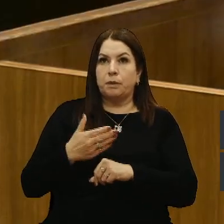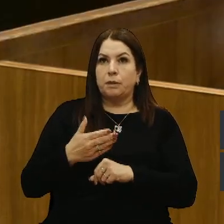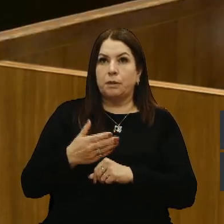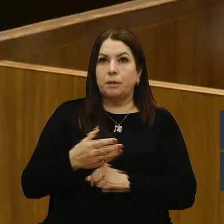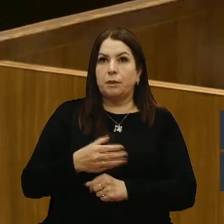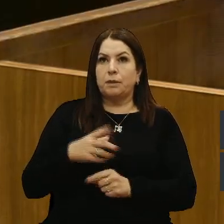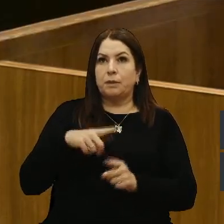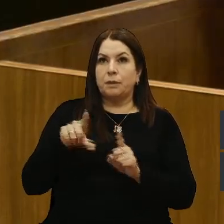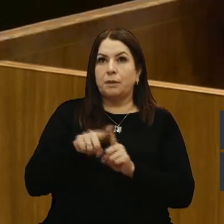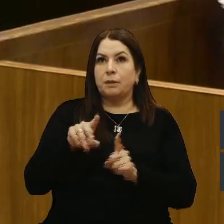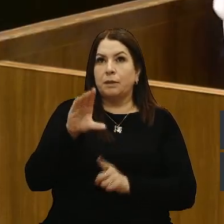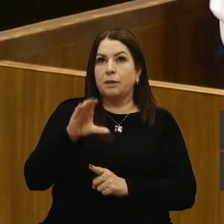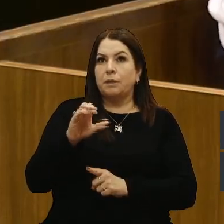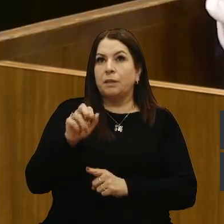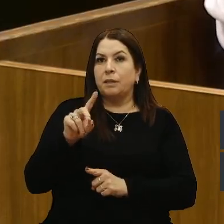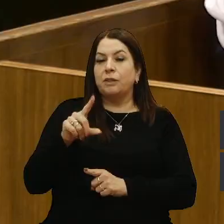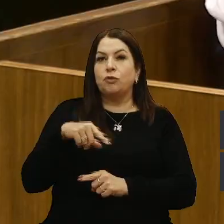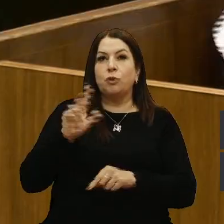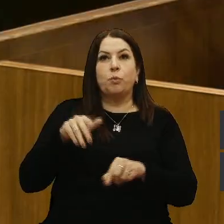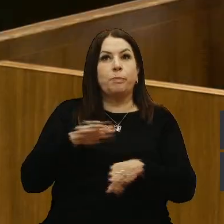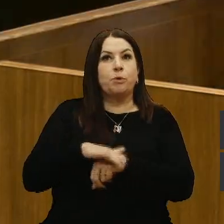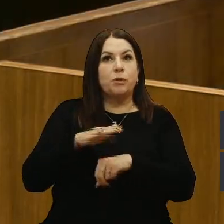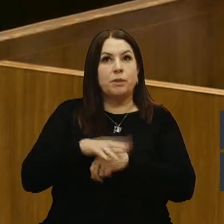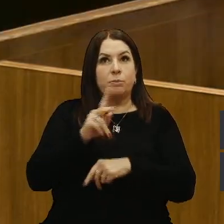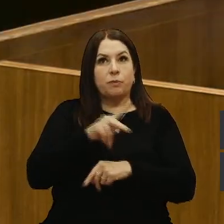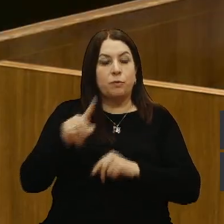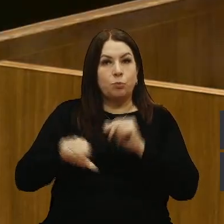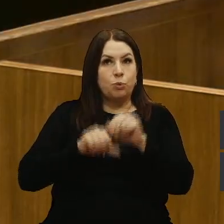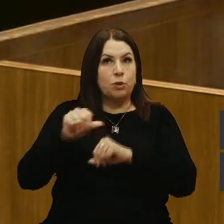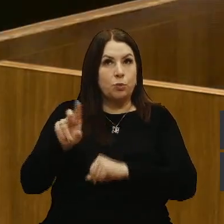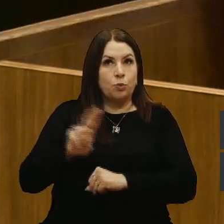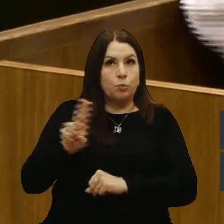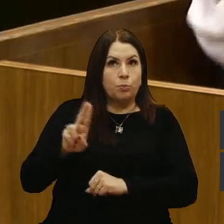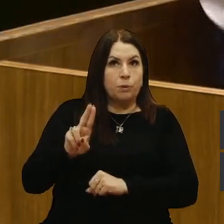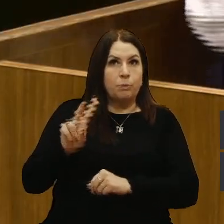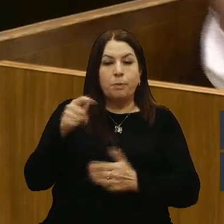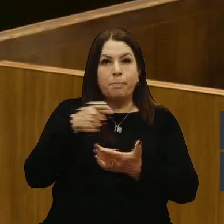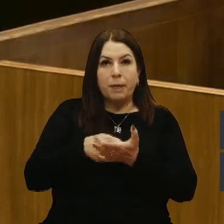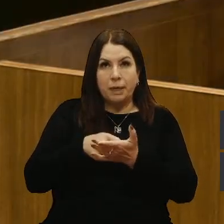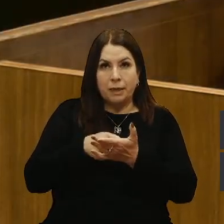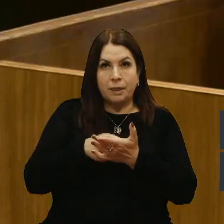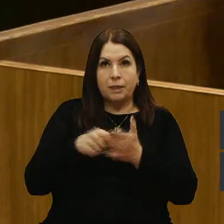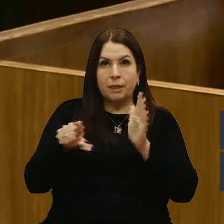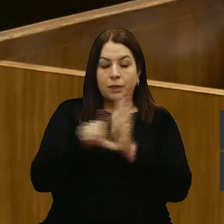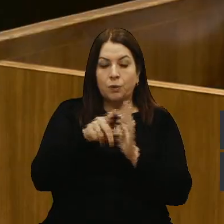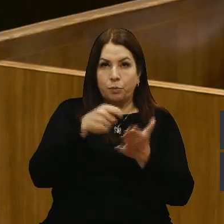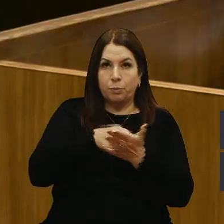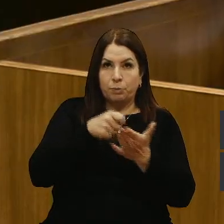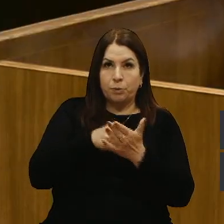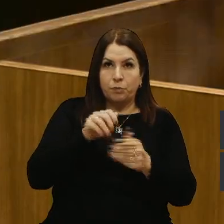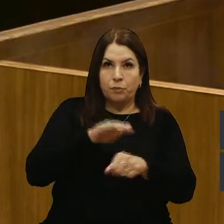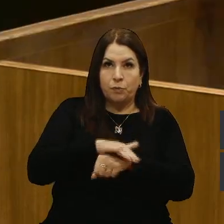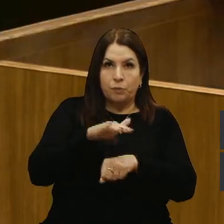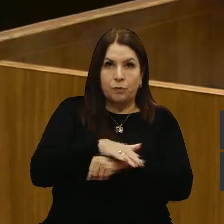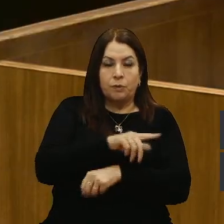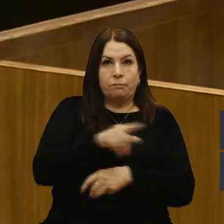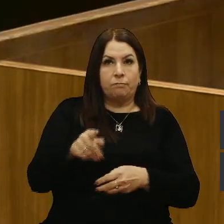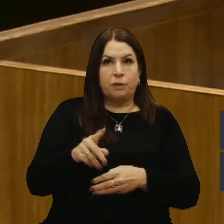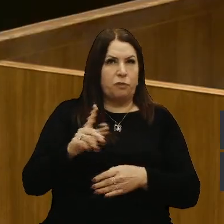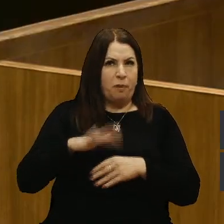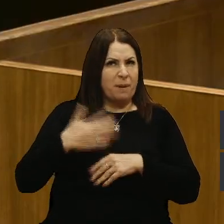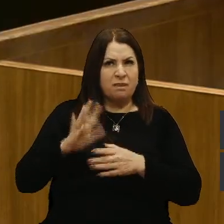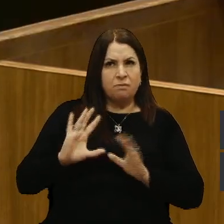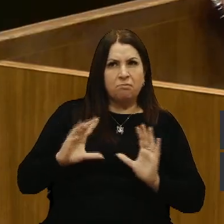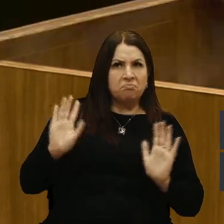para professoras, que já não é hora extra. Porque mudaram de nome para não pagar aquilo que a lei obriga de hora extra. Mas não vai mais